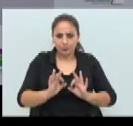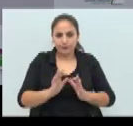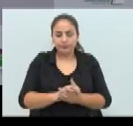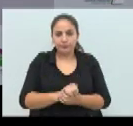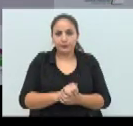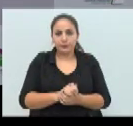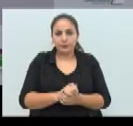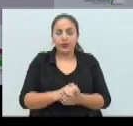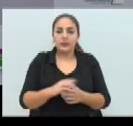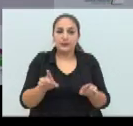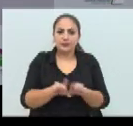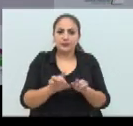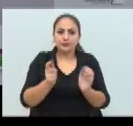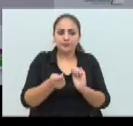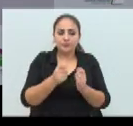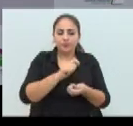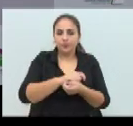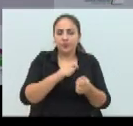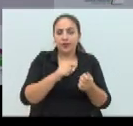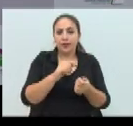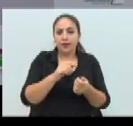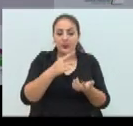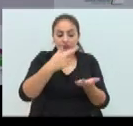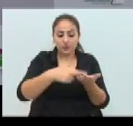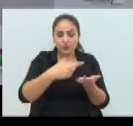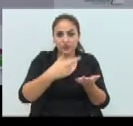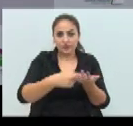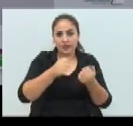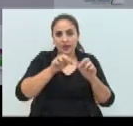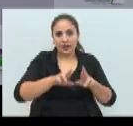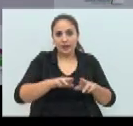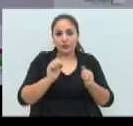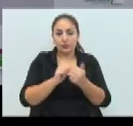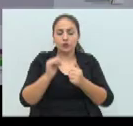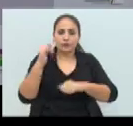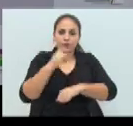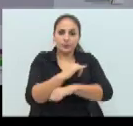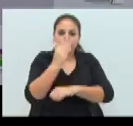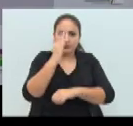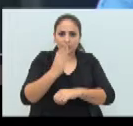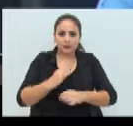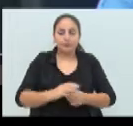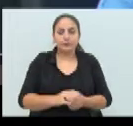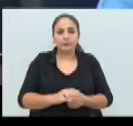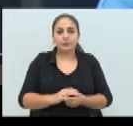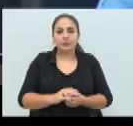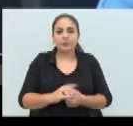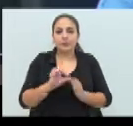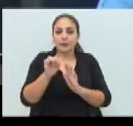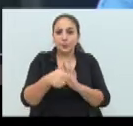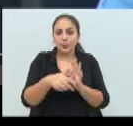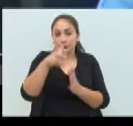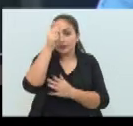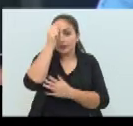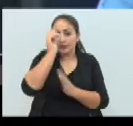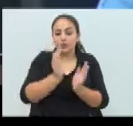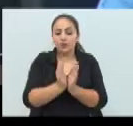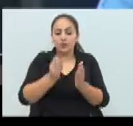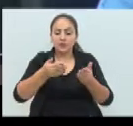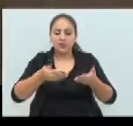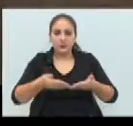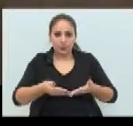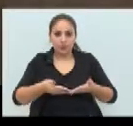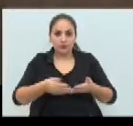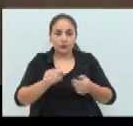dessa concessão e automaticamente agora a regularização dessa área perante a Aviação Civil Nacional. Após a análise das